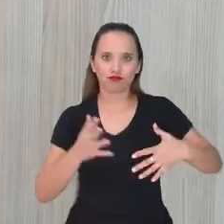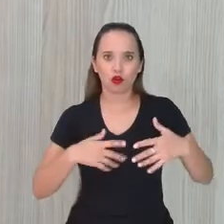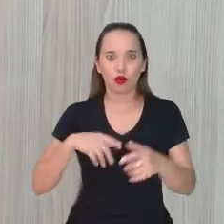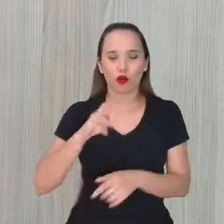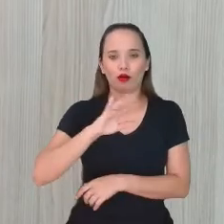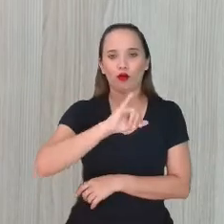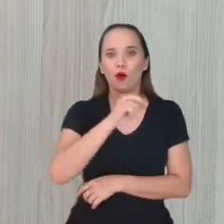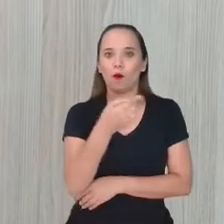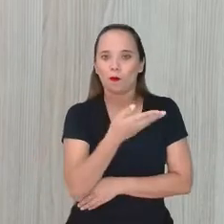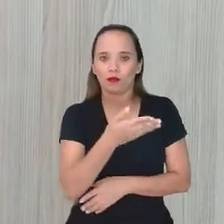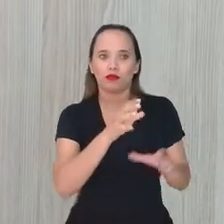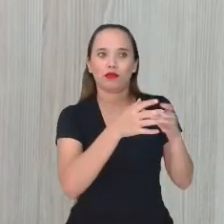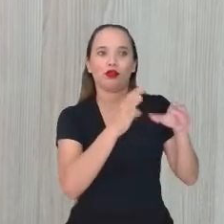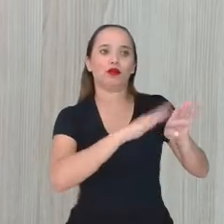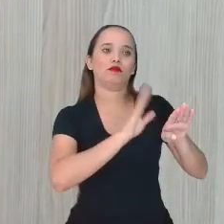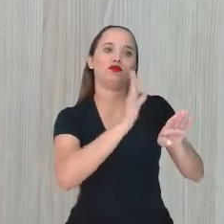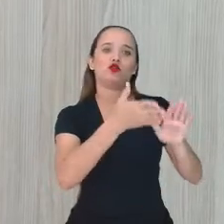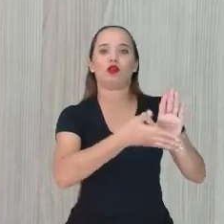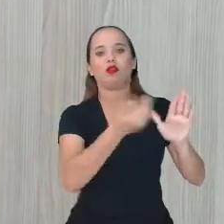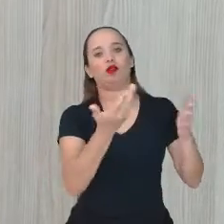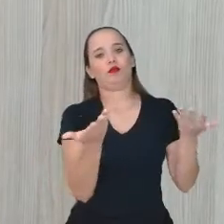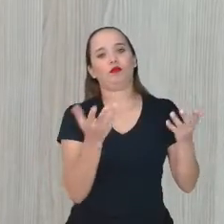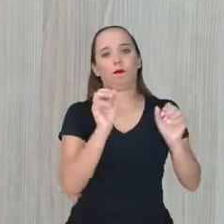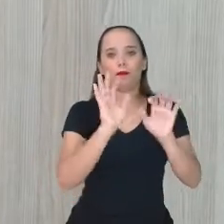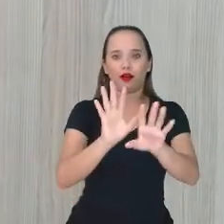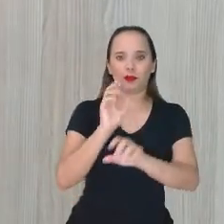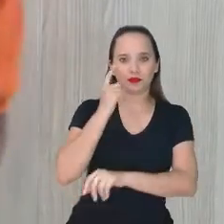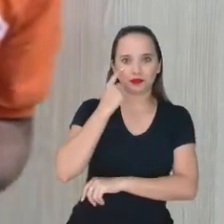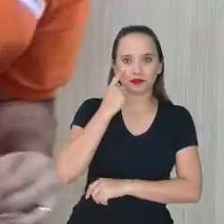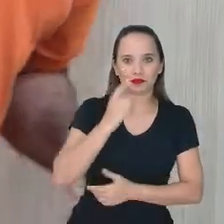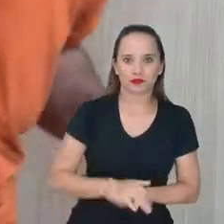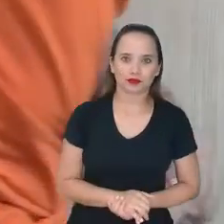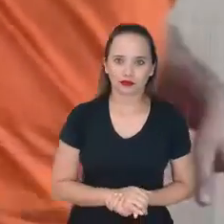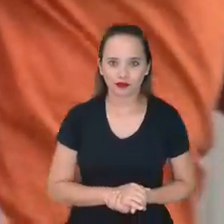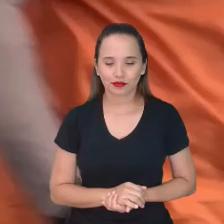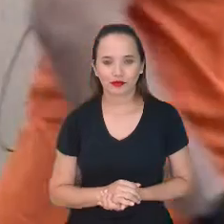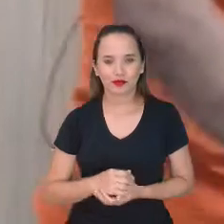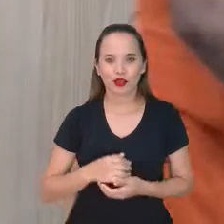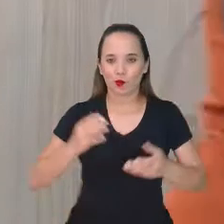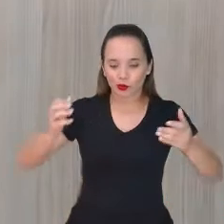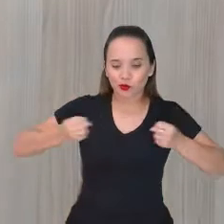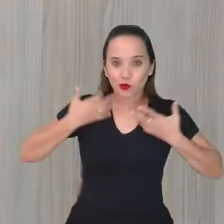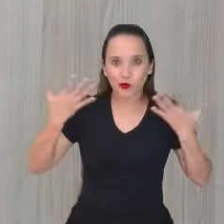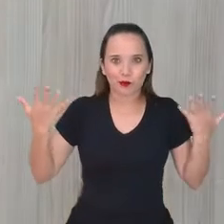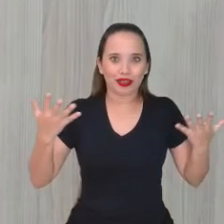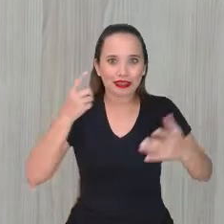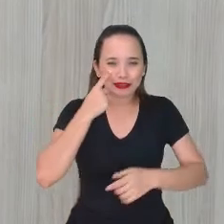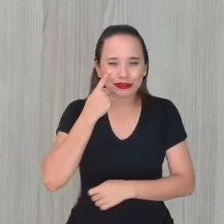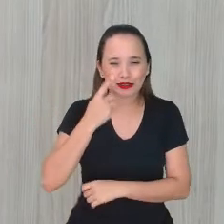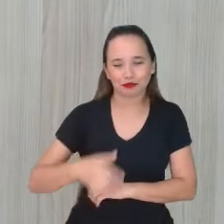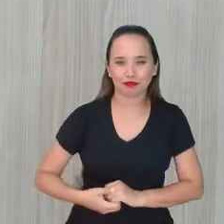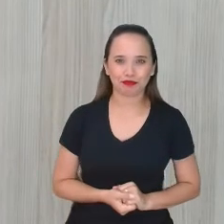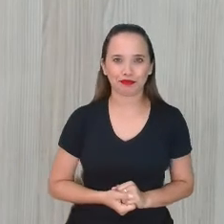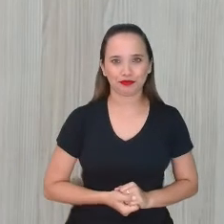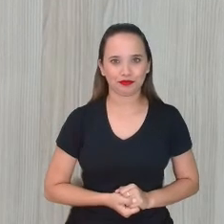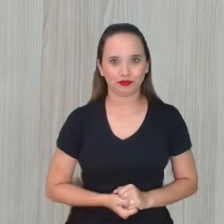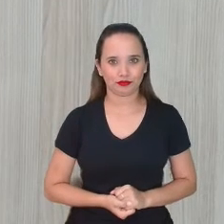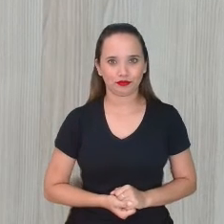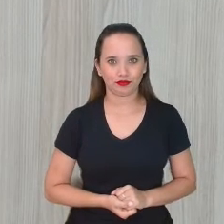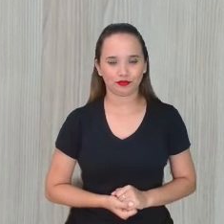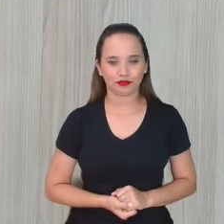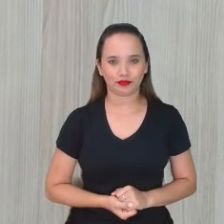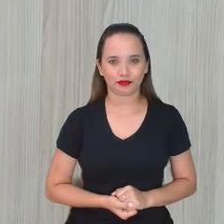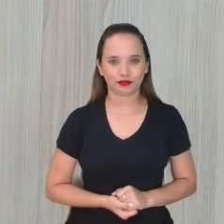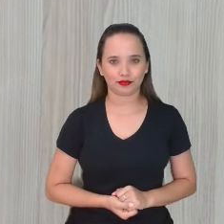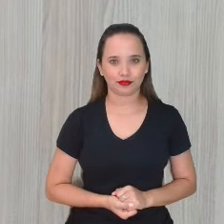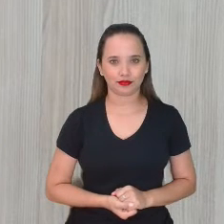tirou ali, rapaz. Tá vendo? Bora lá, né? Pessoal do Não nono estraga ano. a surpresa do povo do nono ano. Não vai não,